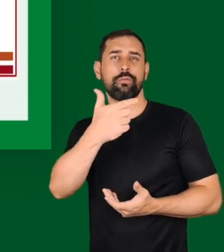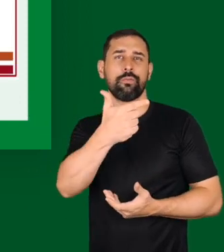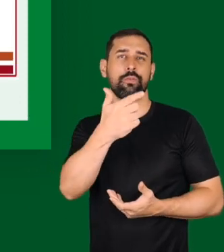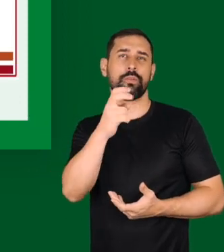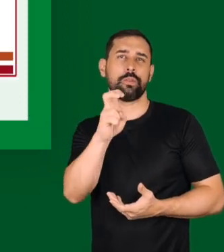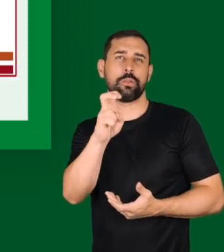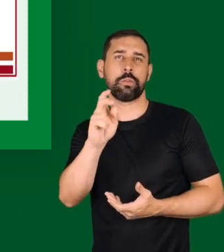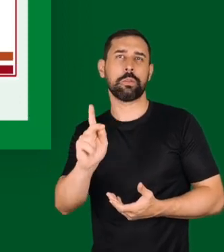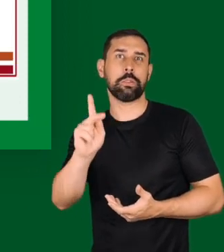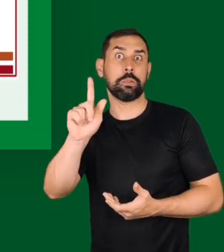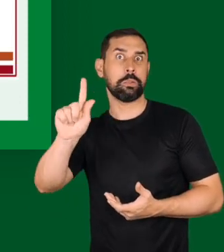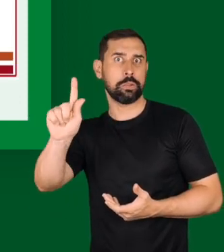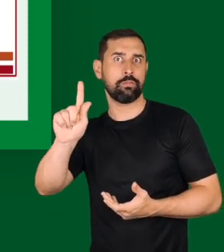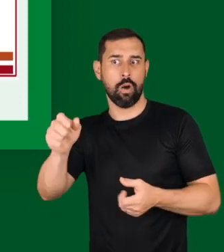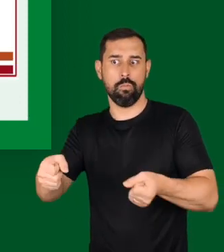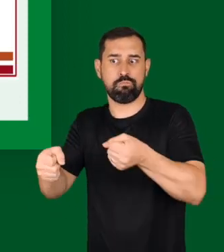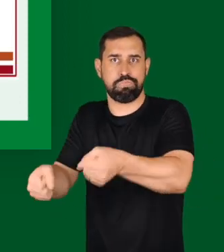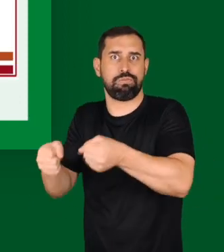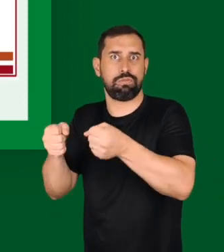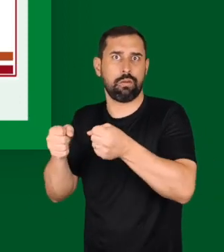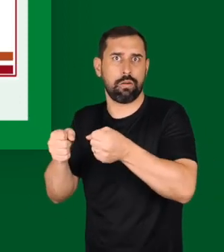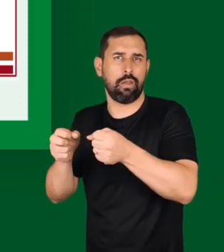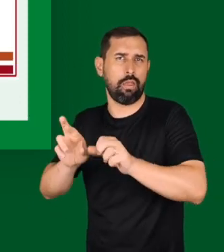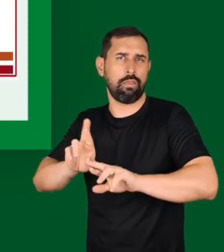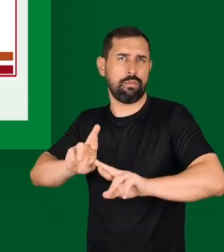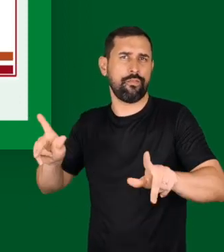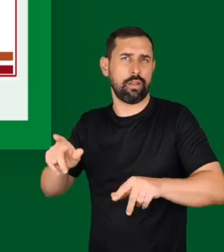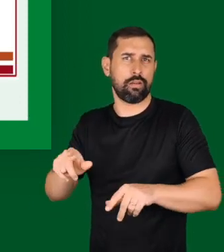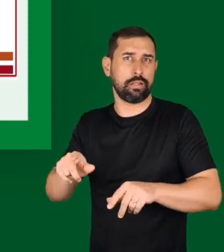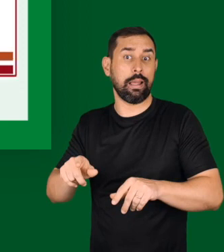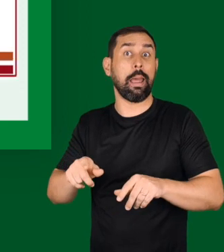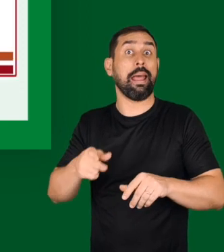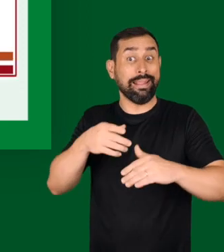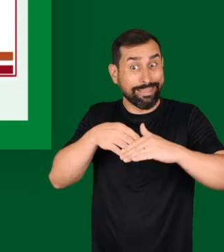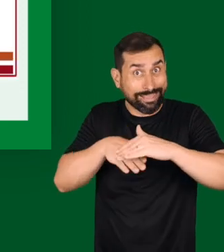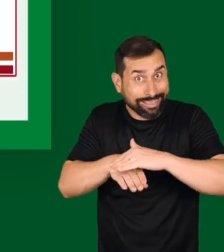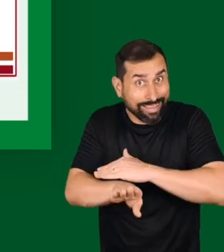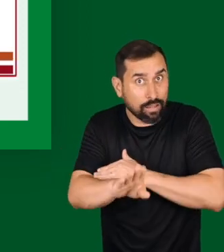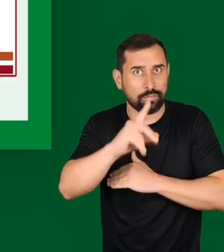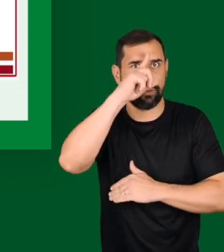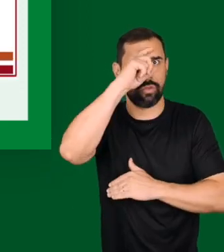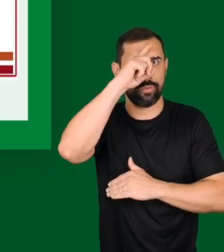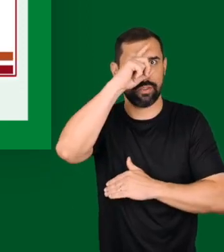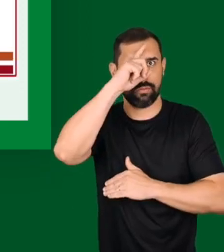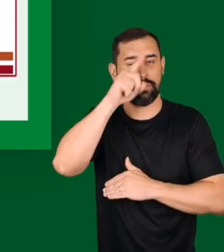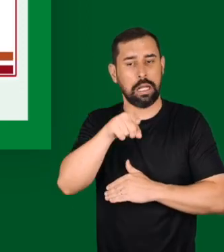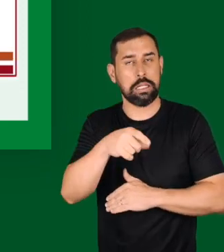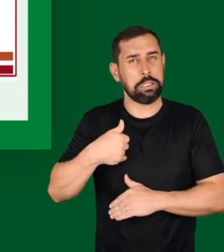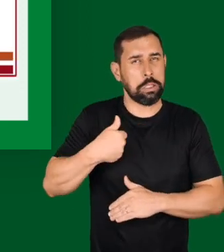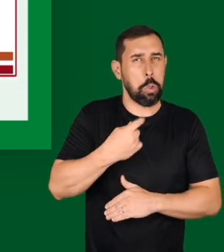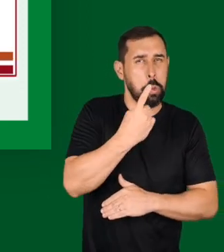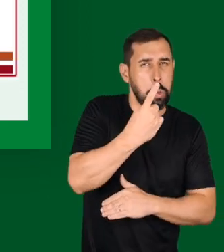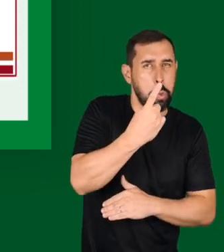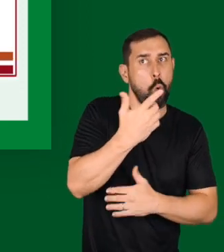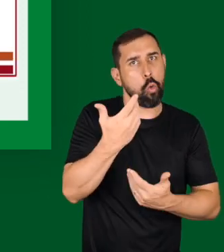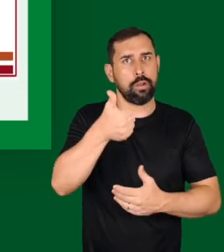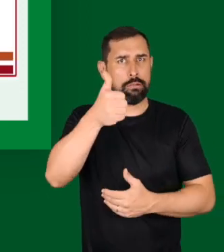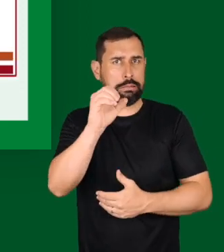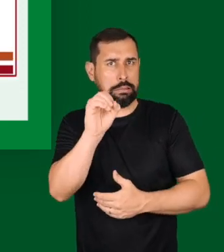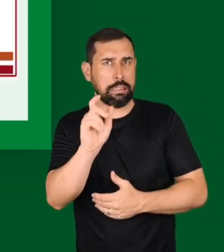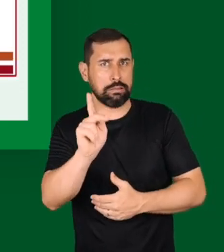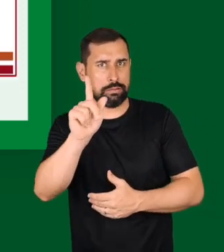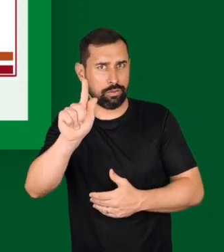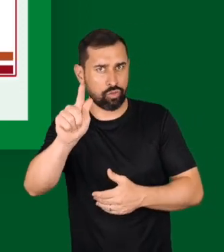anos e 25 quilos. É outra história. Estou falando do desfibrilador manual que a gente usa no hospital. Então, usar até